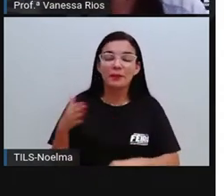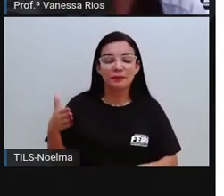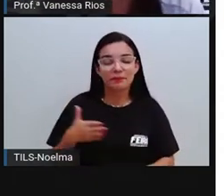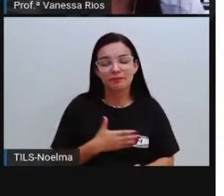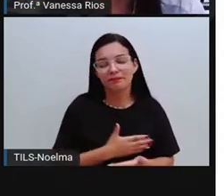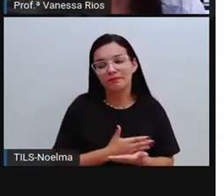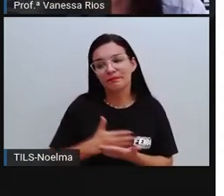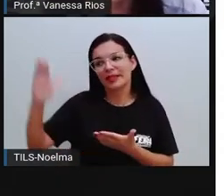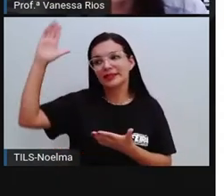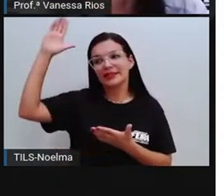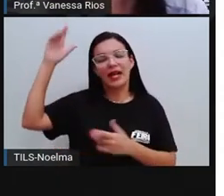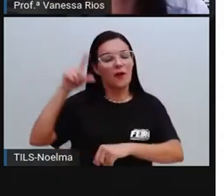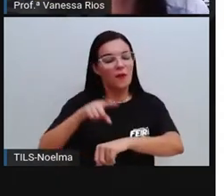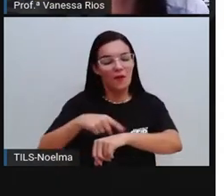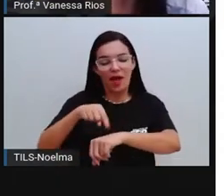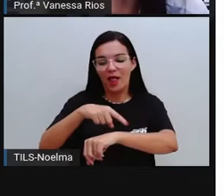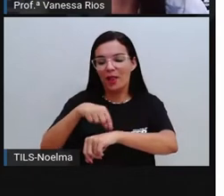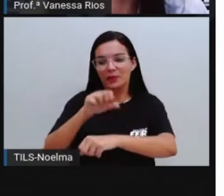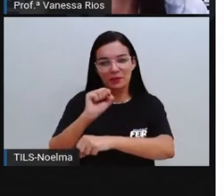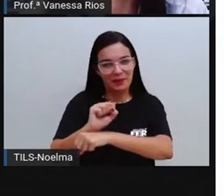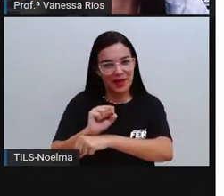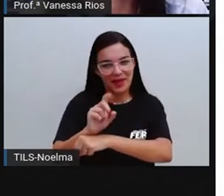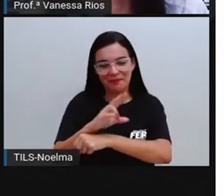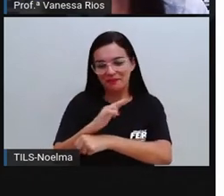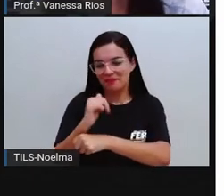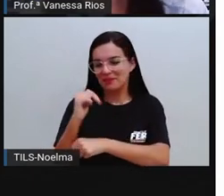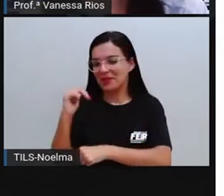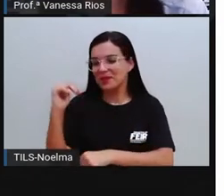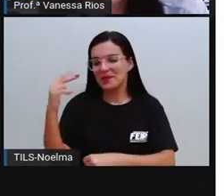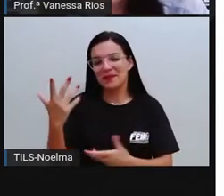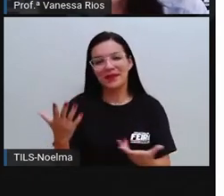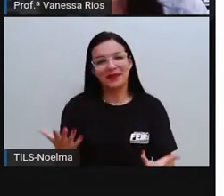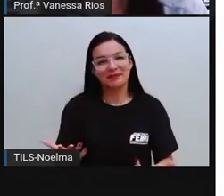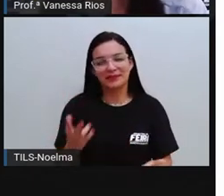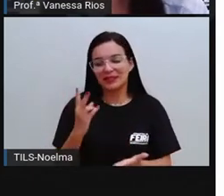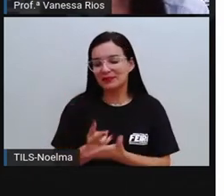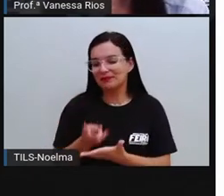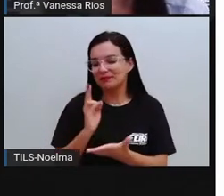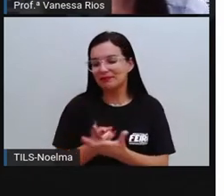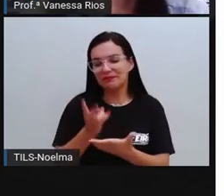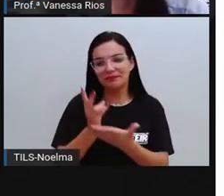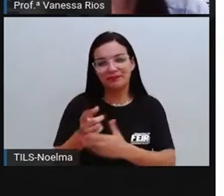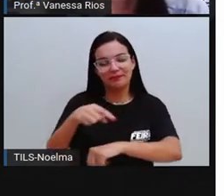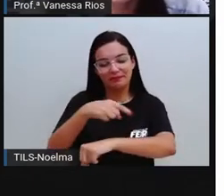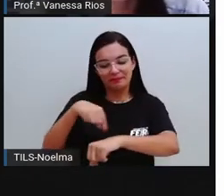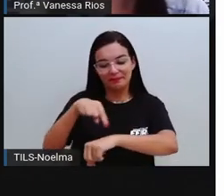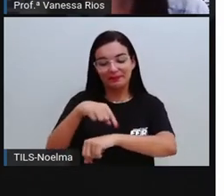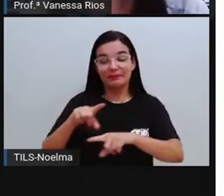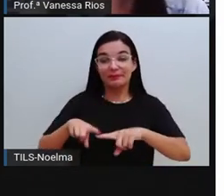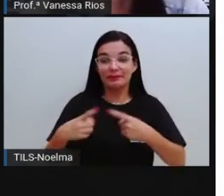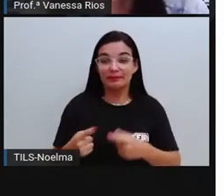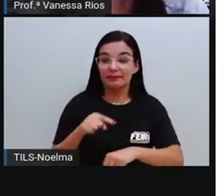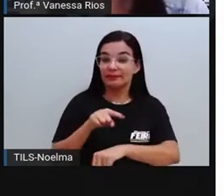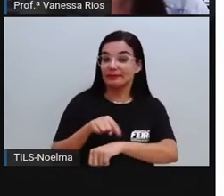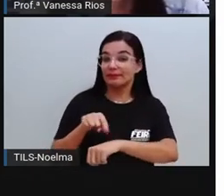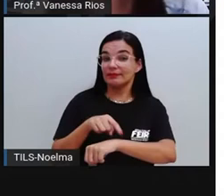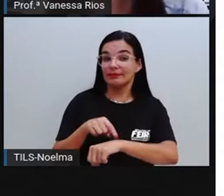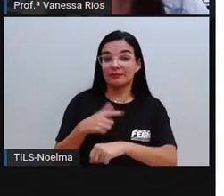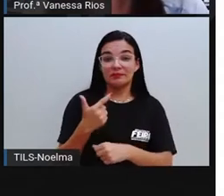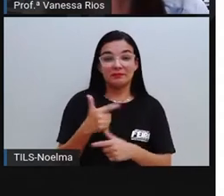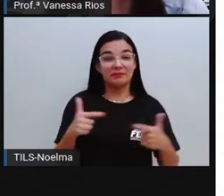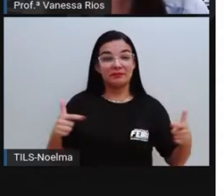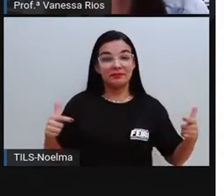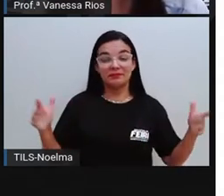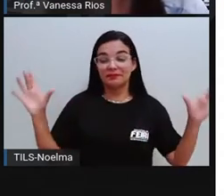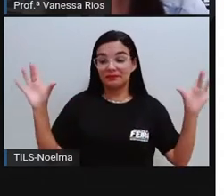O relógio não para, o relógio da vida, o relógio do mundo aí está passando o tempo inteiro. Ele não acaba a pilha, não,